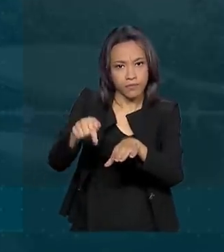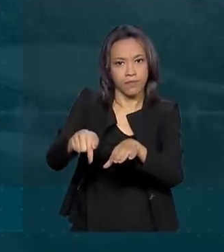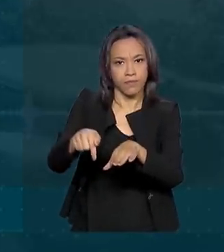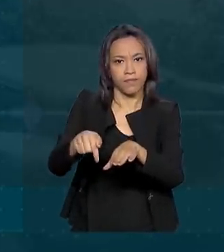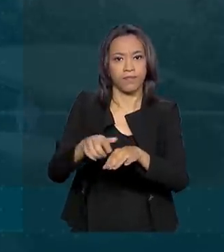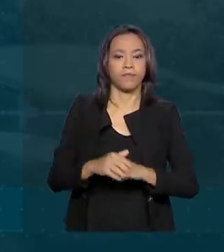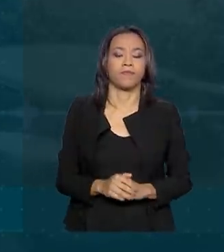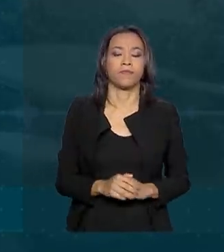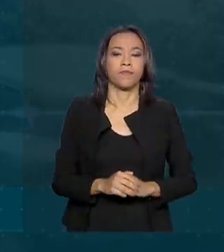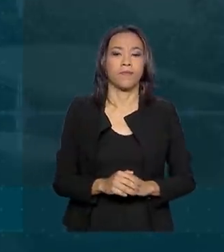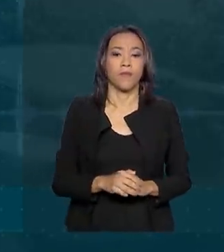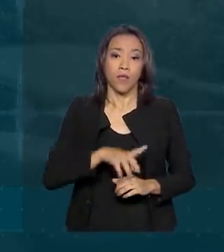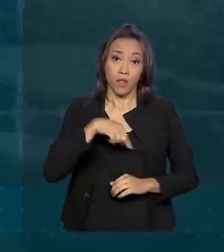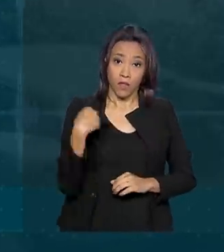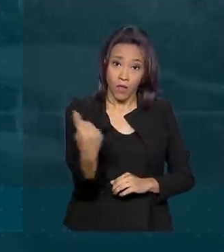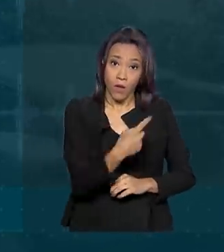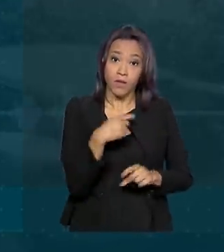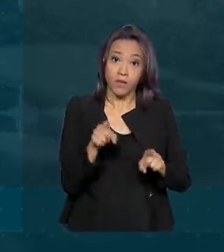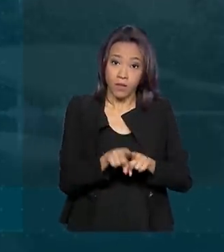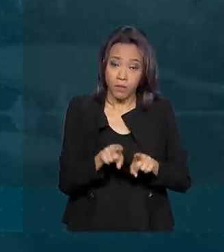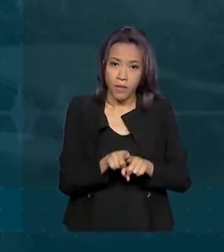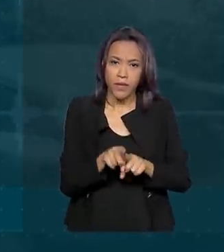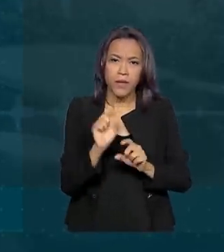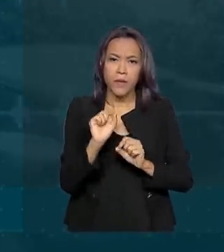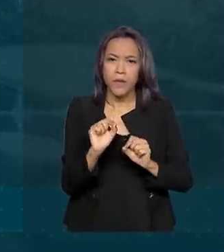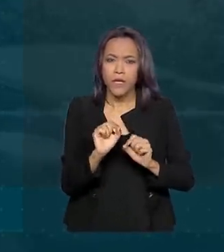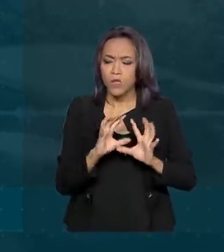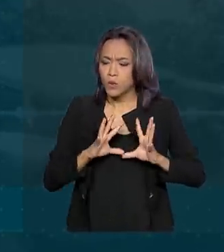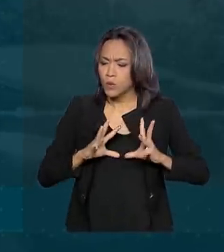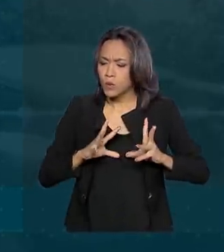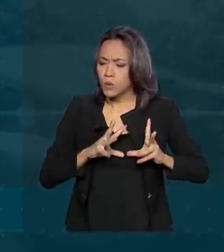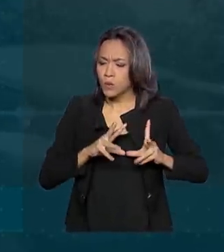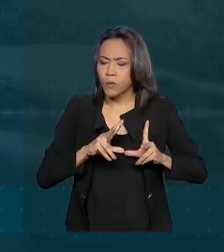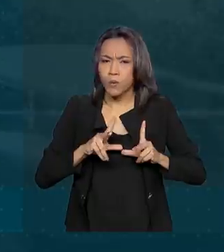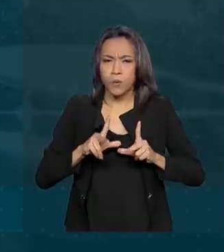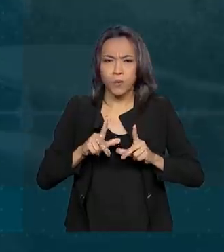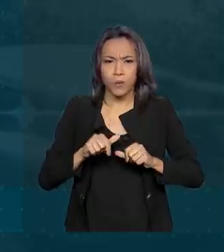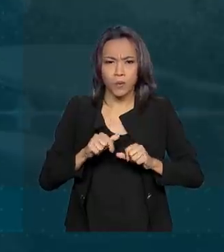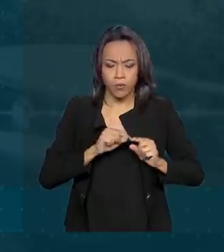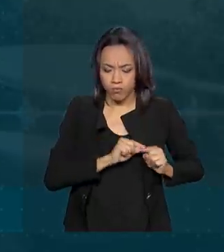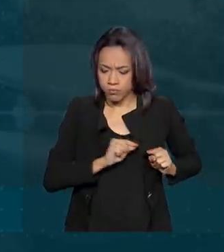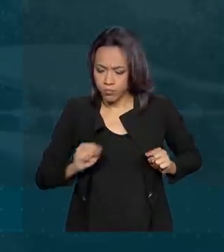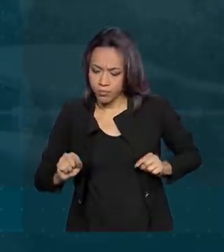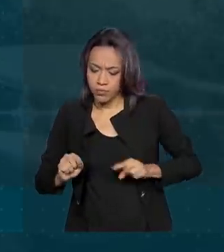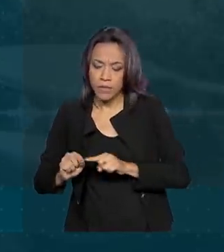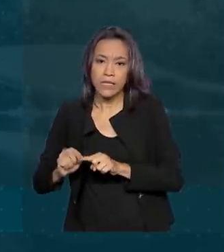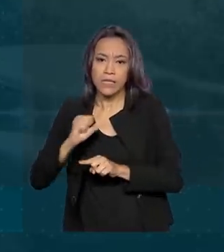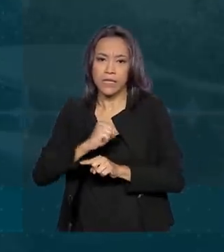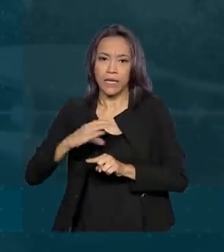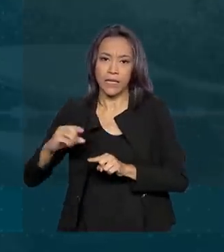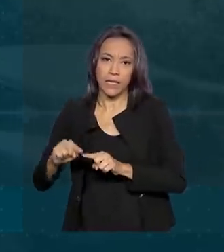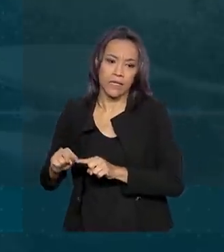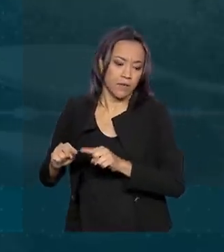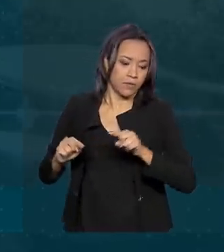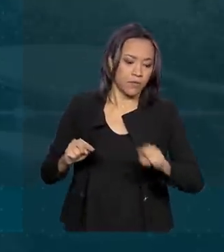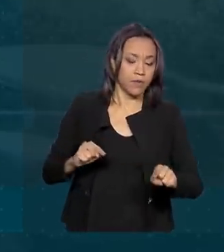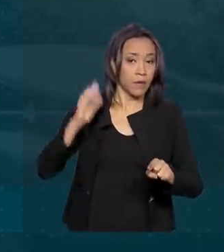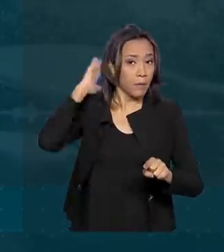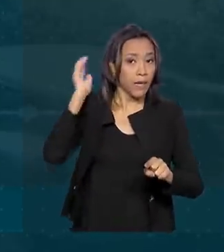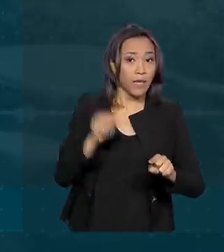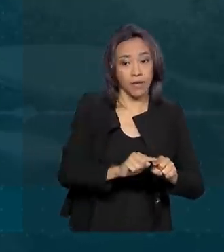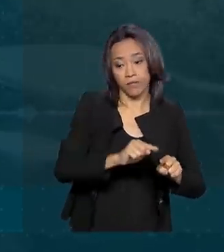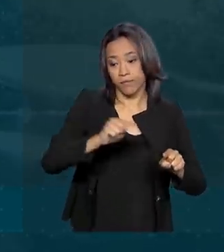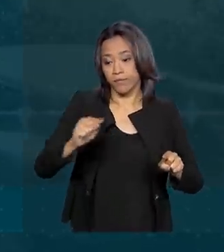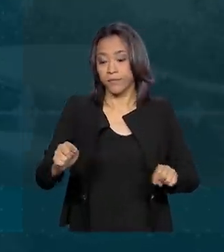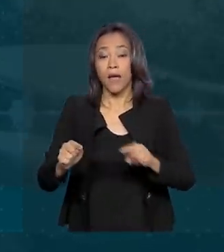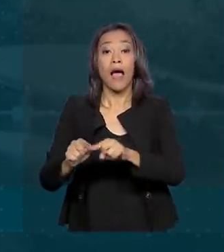gaúcho. A gente faz a repotencialização de toda a linha que atende o Rio Grande do Sul, passando por Santa Catarina, Paraná e indo até o terminal de Sumaré